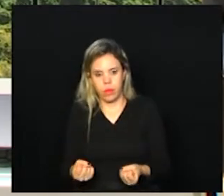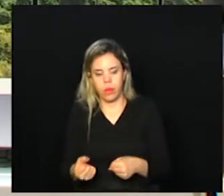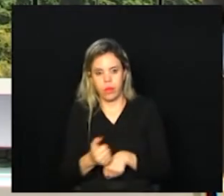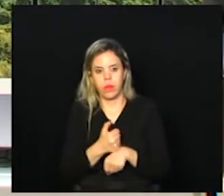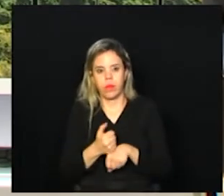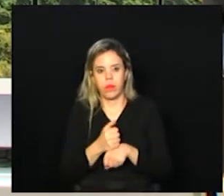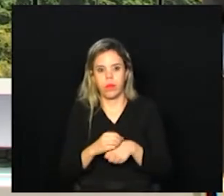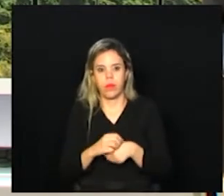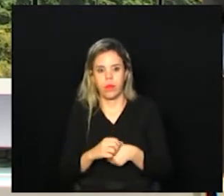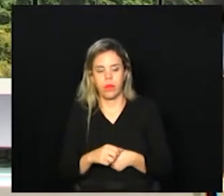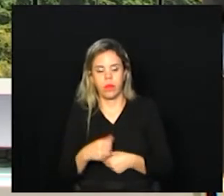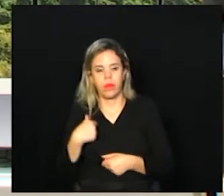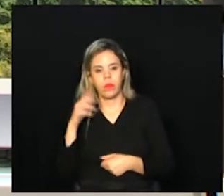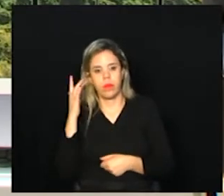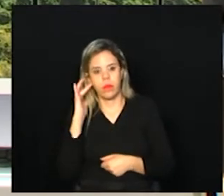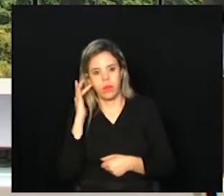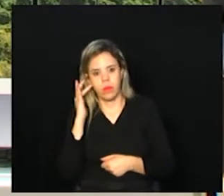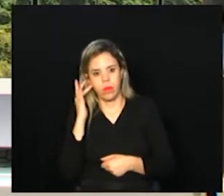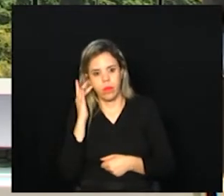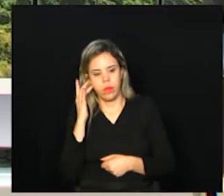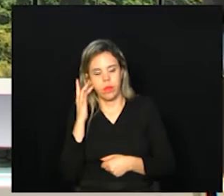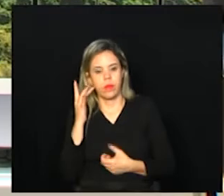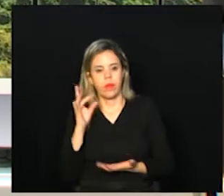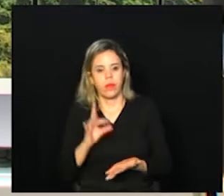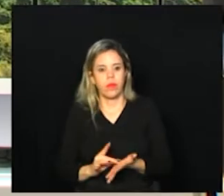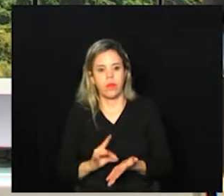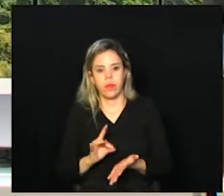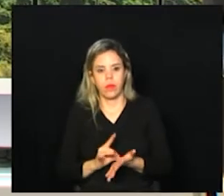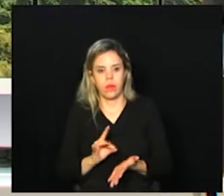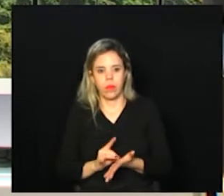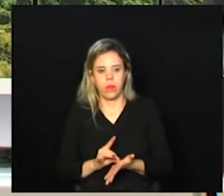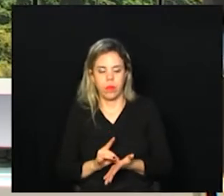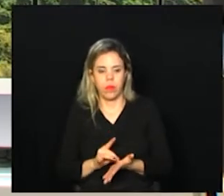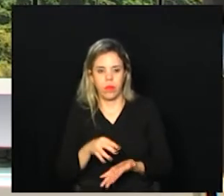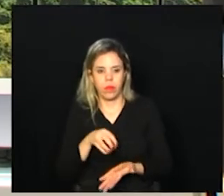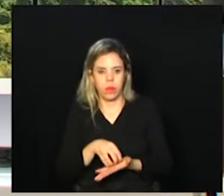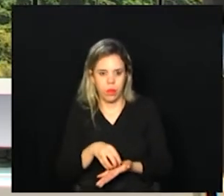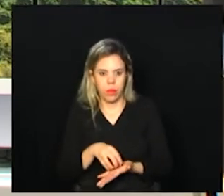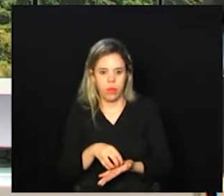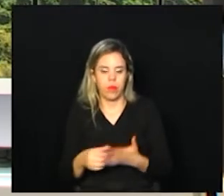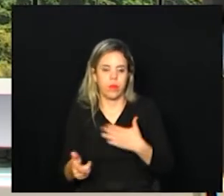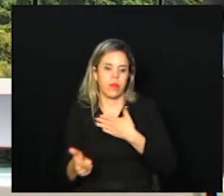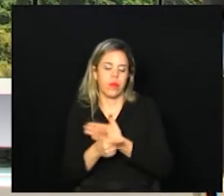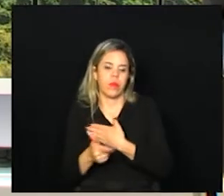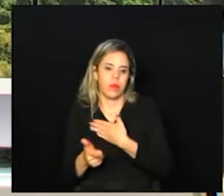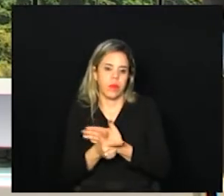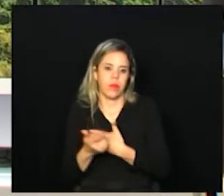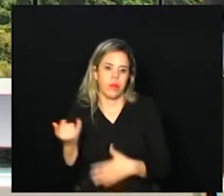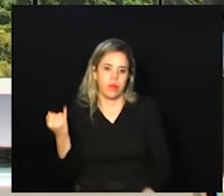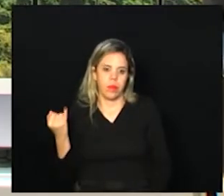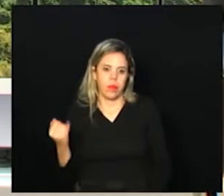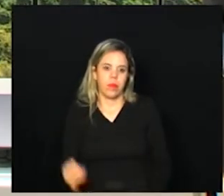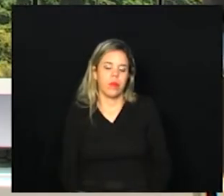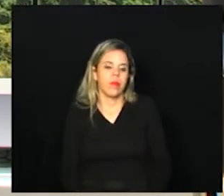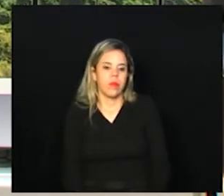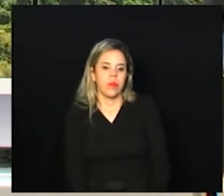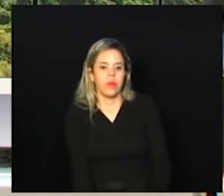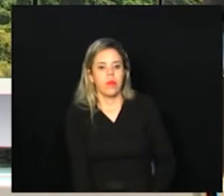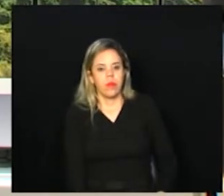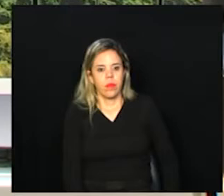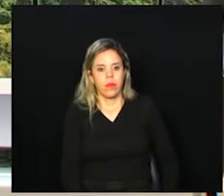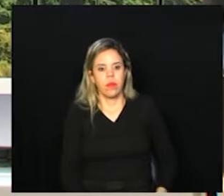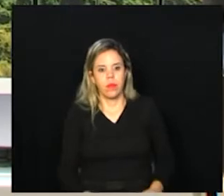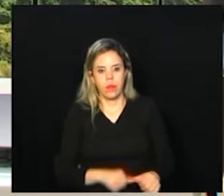especializada, mas eu acho que uma vez consolidada a vara especializada, ela vai ter um papel super importante nesse processo de